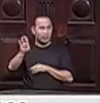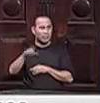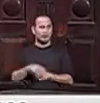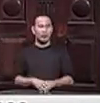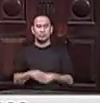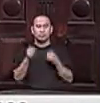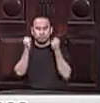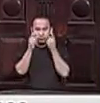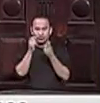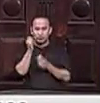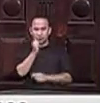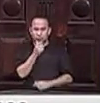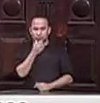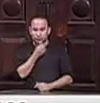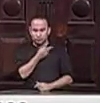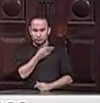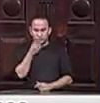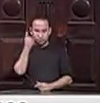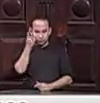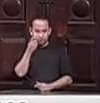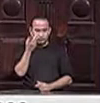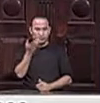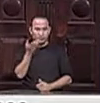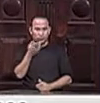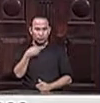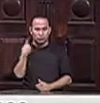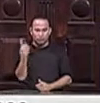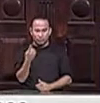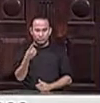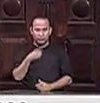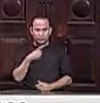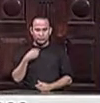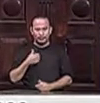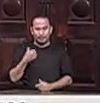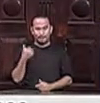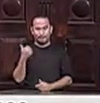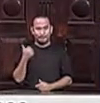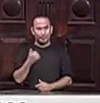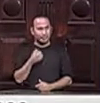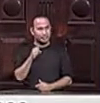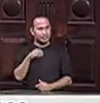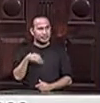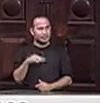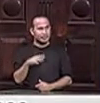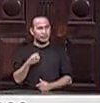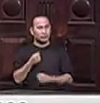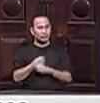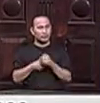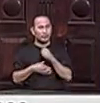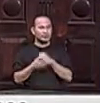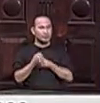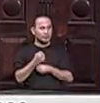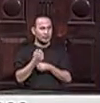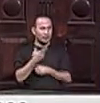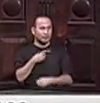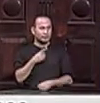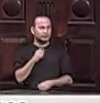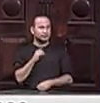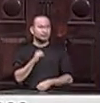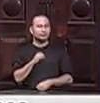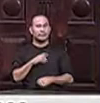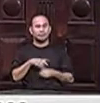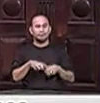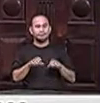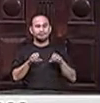atenção das senhoras e senhores parlamentares. Nós passamos o primeiro semestre do ano passado inteiro debruçados sobre